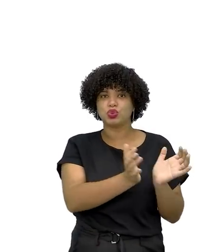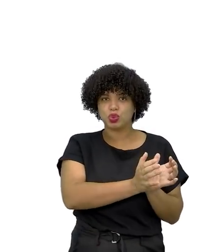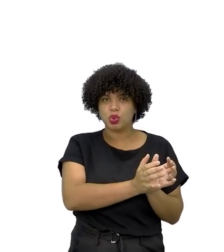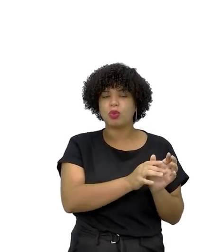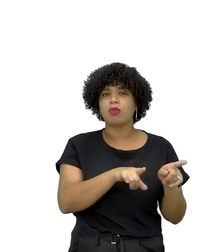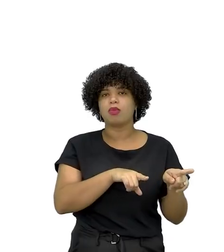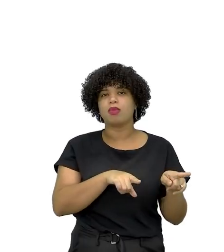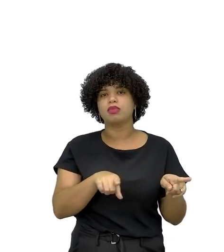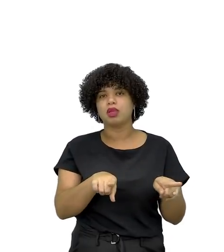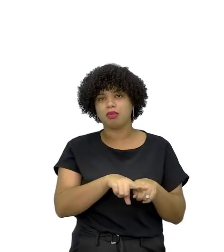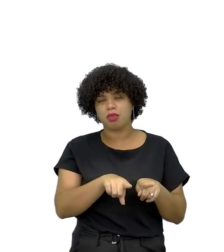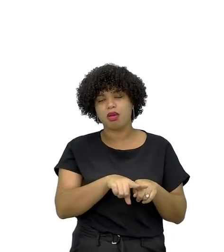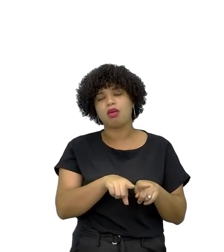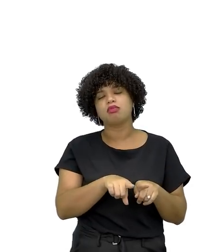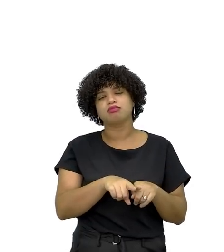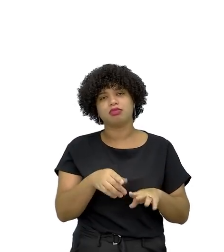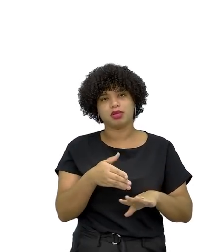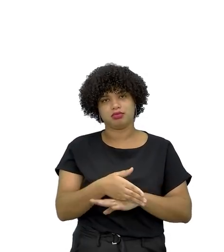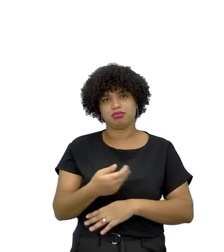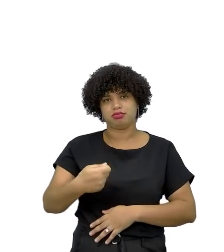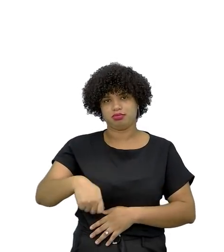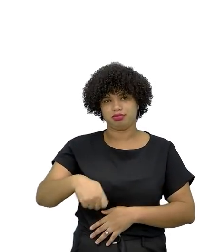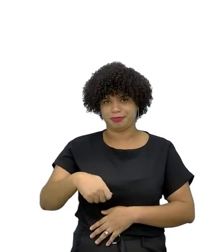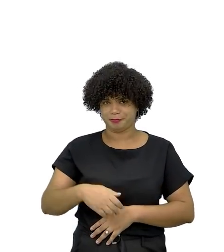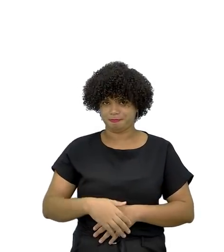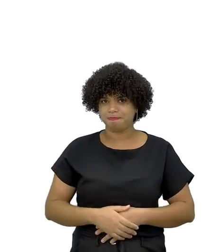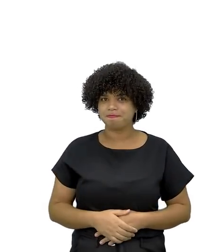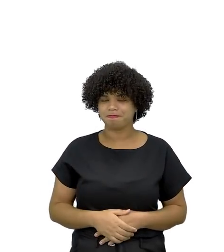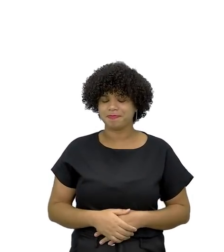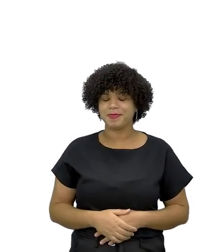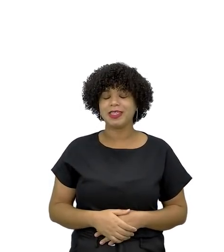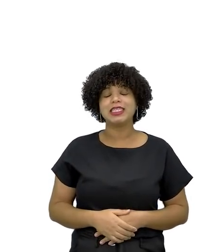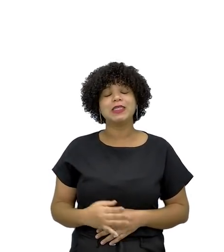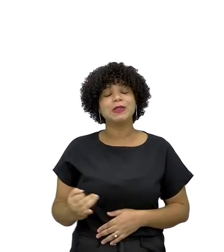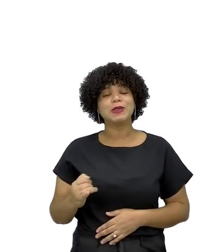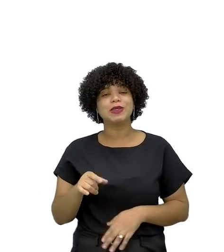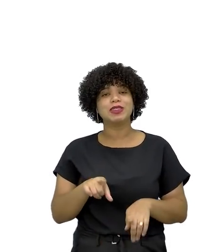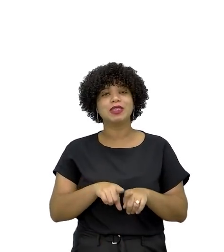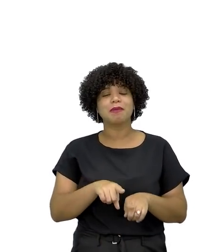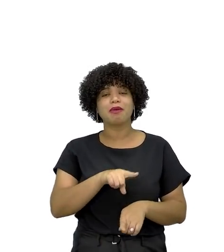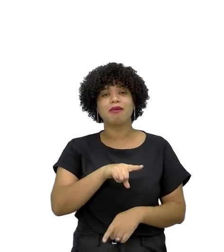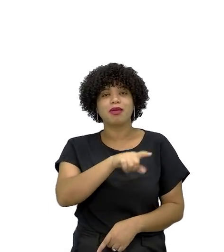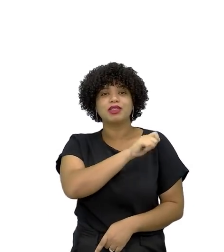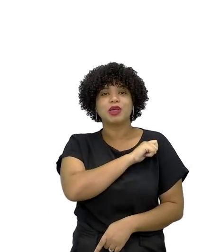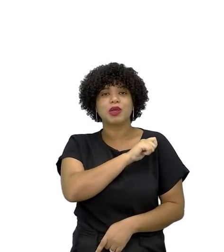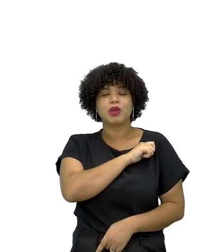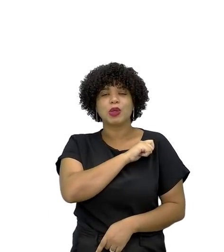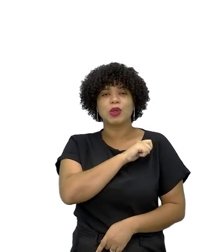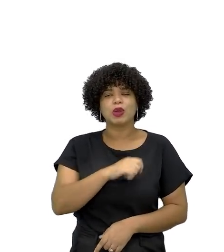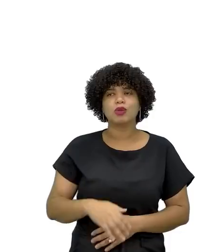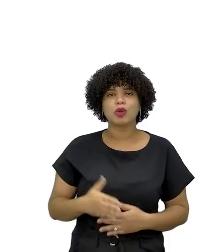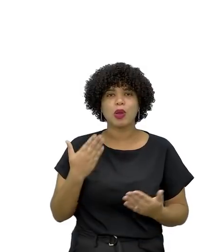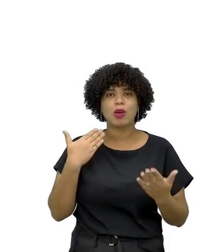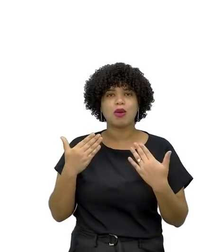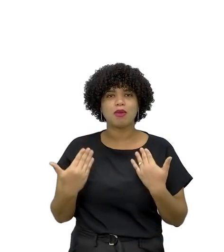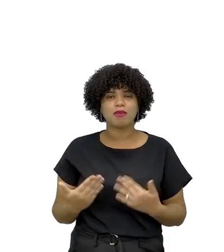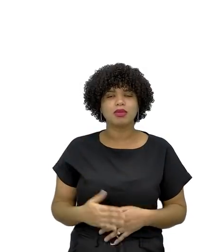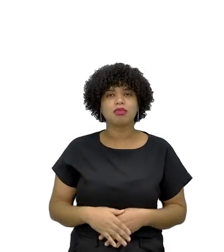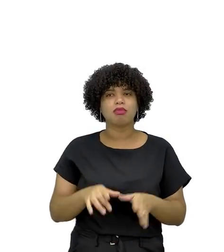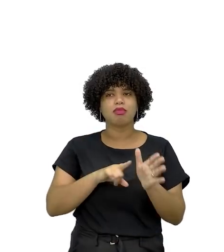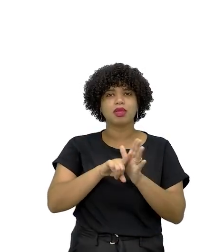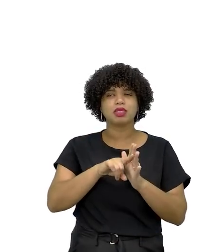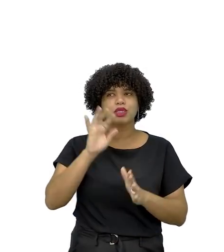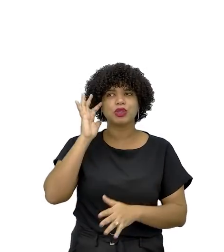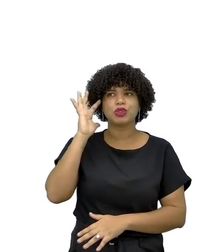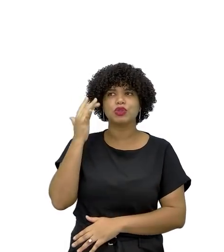alunos discutam as resoluções das questões, né? As pesquisas,